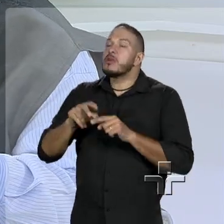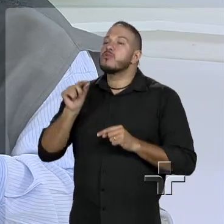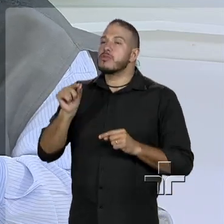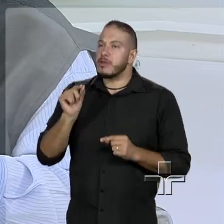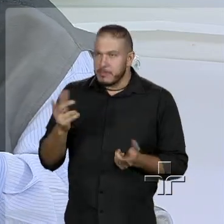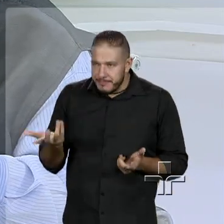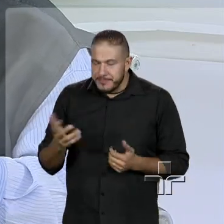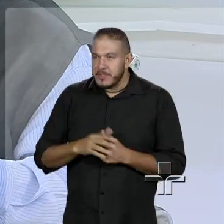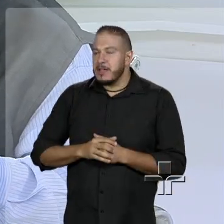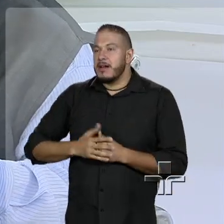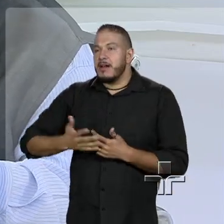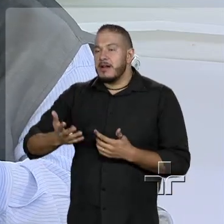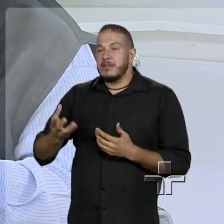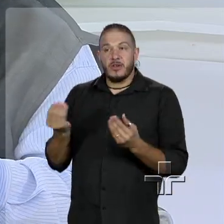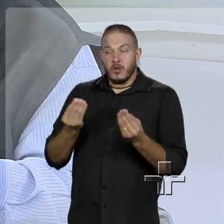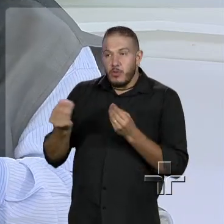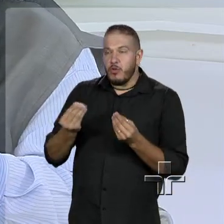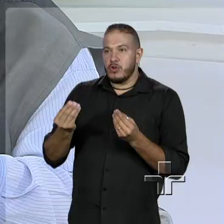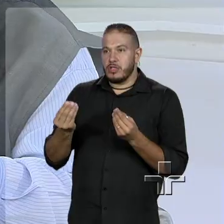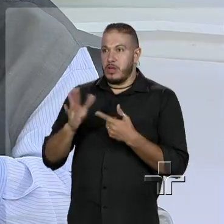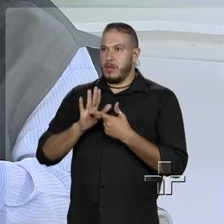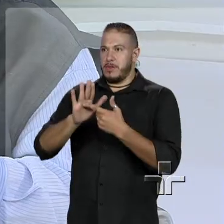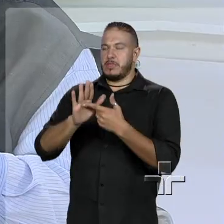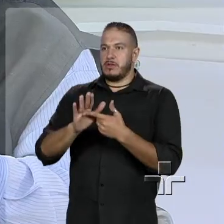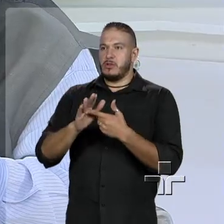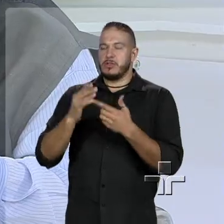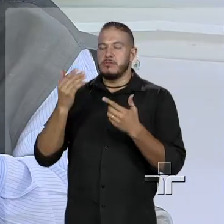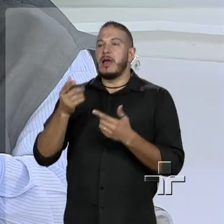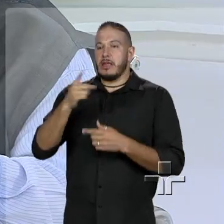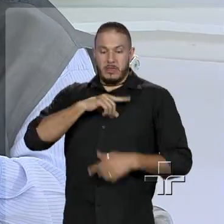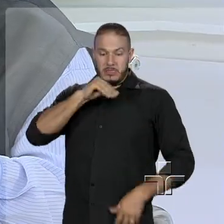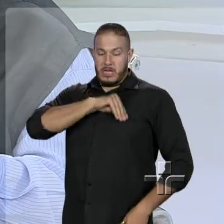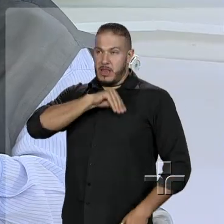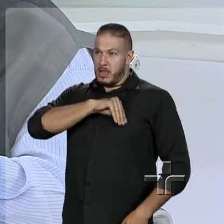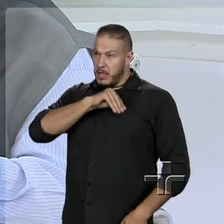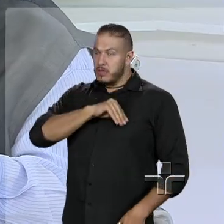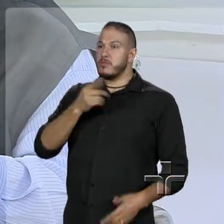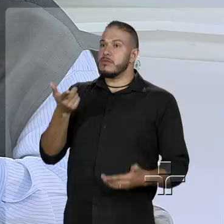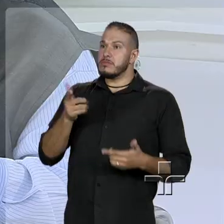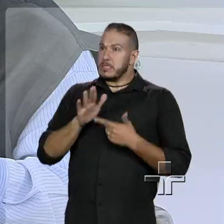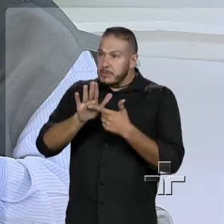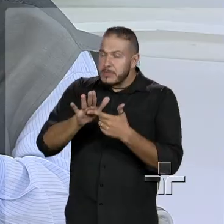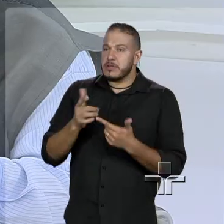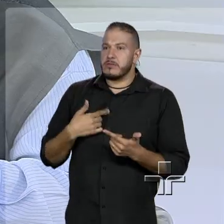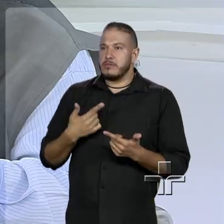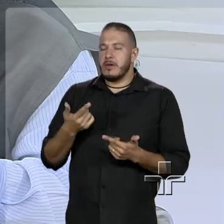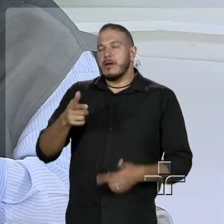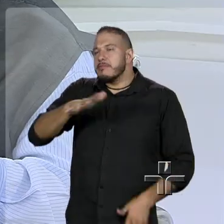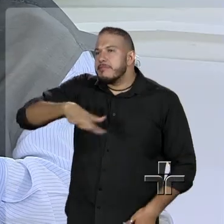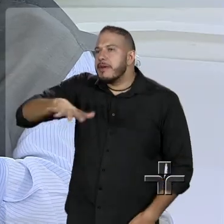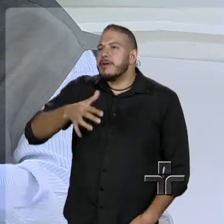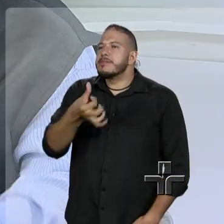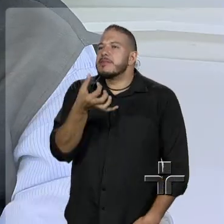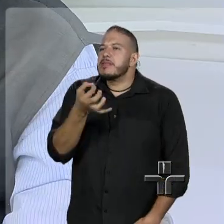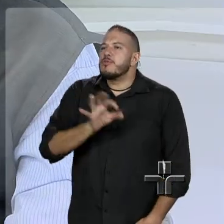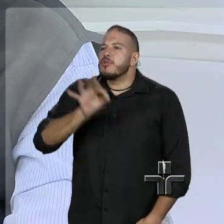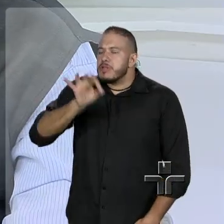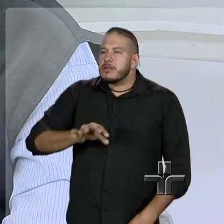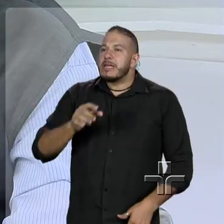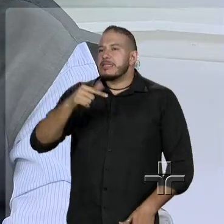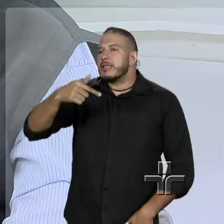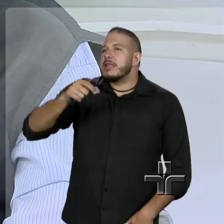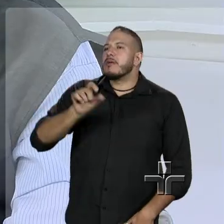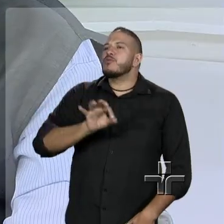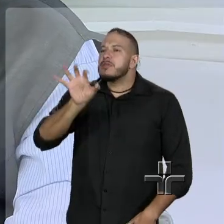nível, né, que ela representa hoje. Ela e os salários representam 70% das despesas do